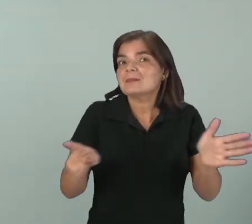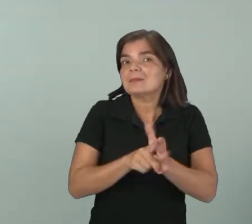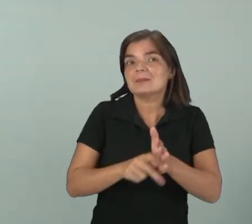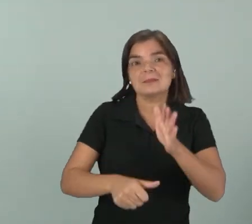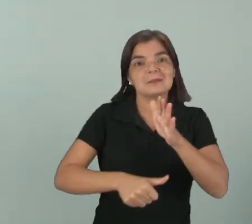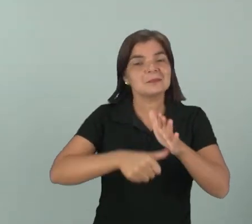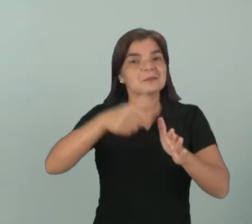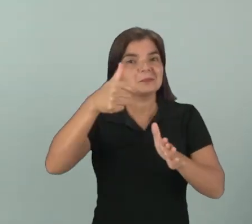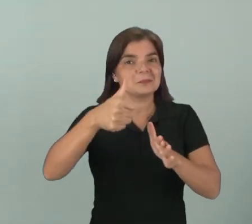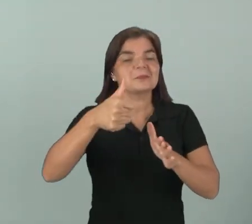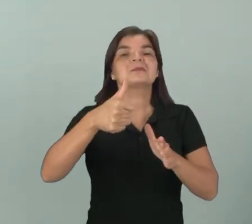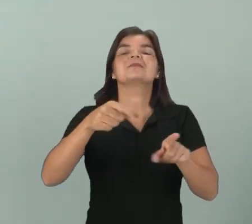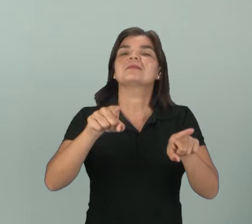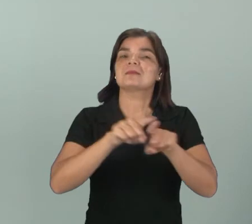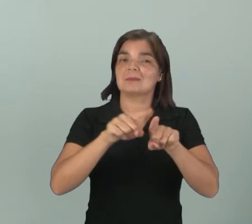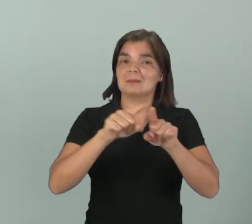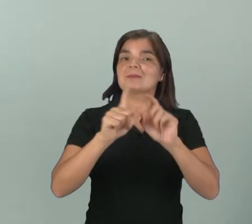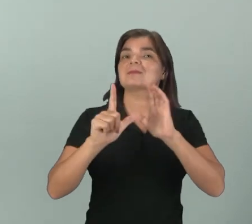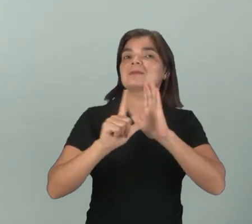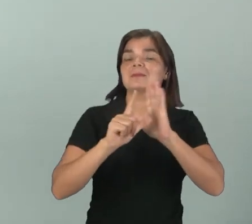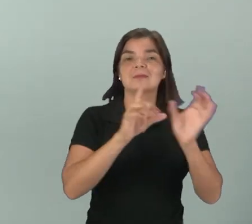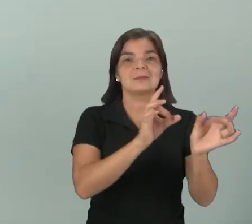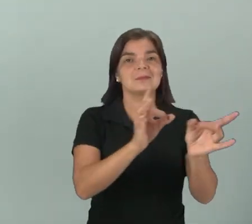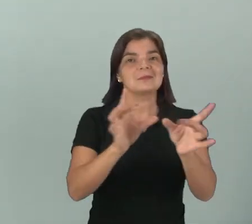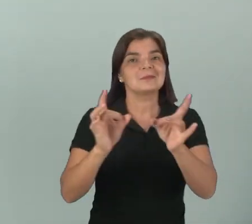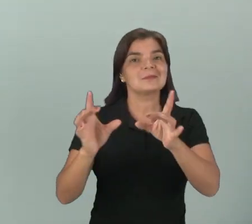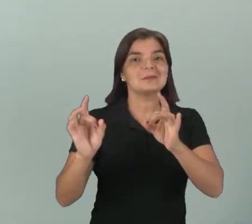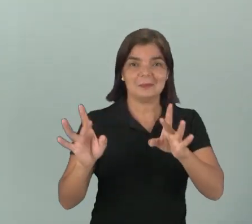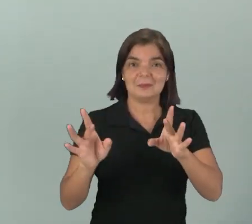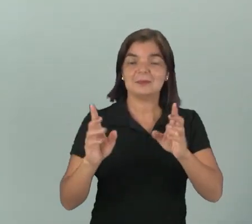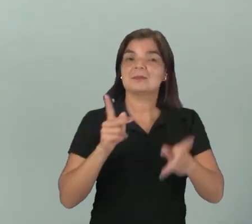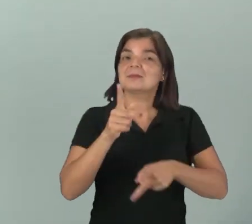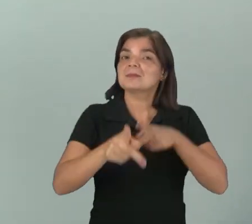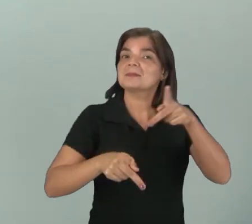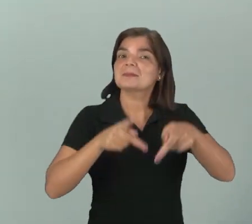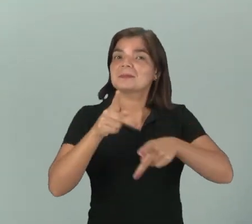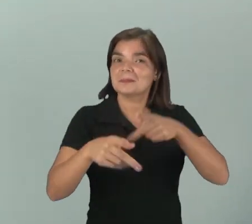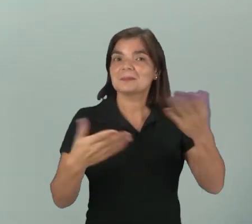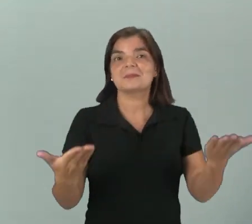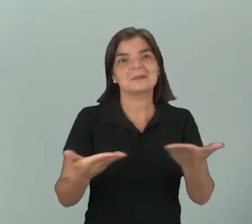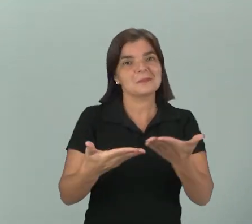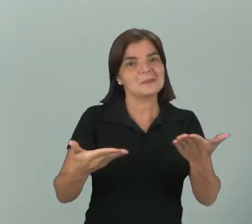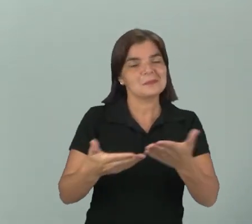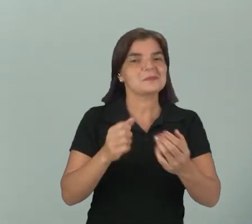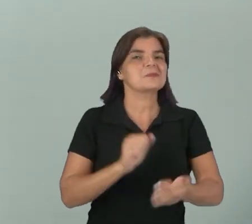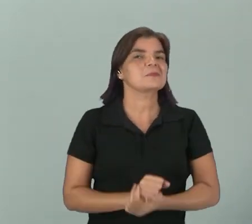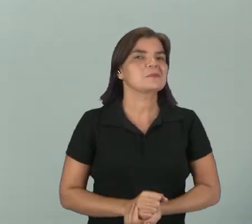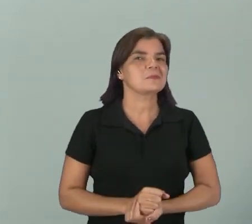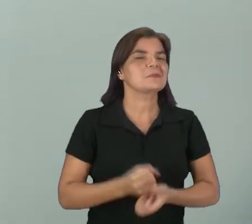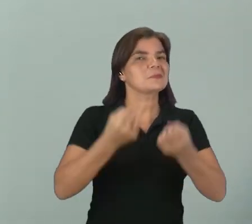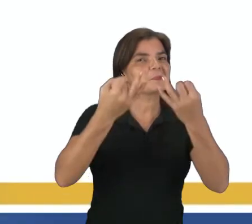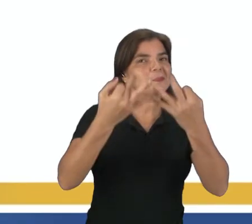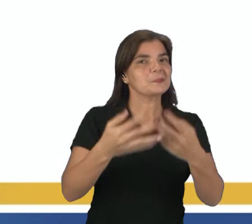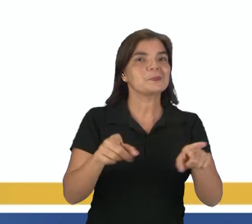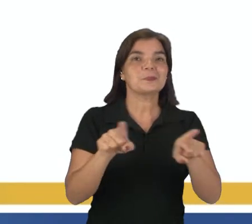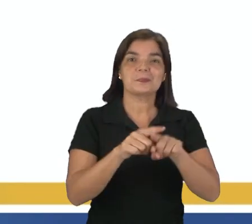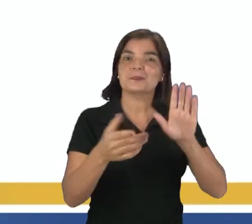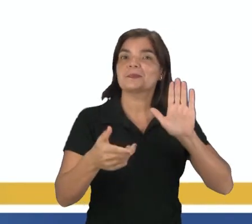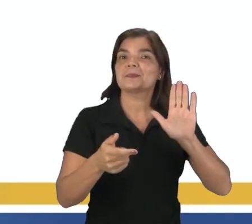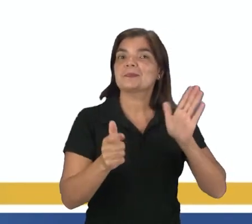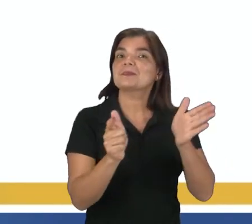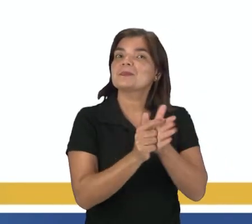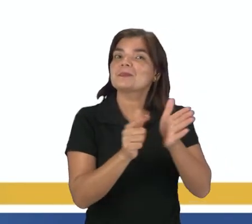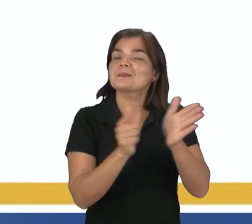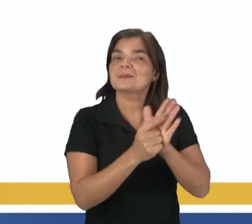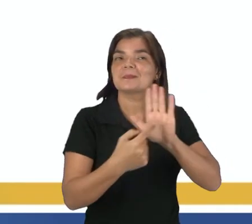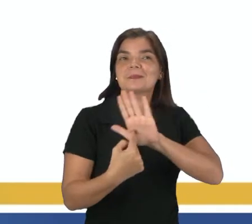pela primeira vez do marketing para vender um produto para a população. Agora, olha o que é que diz o panfleto dela,